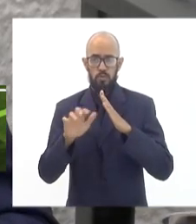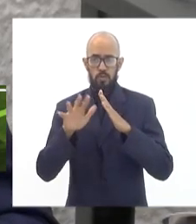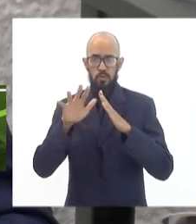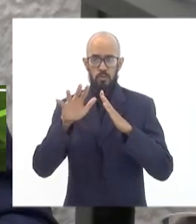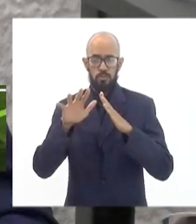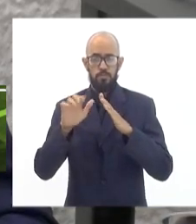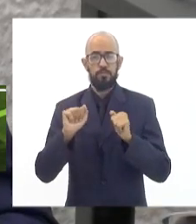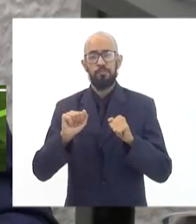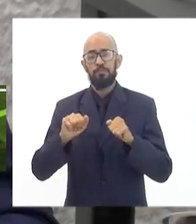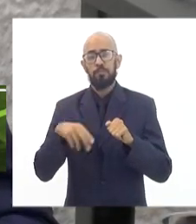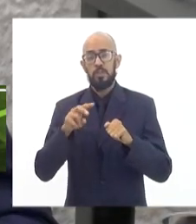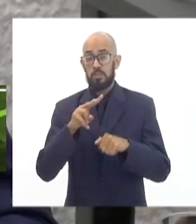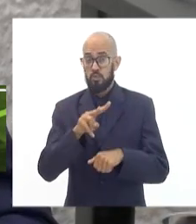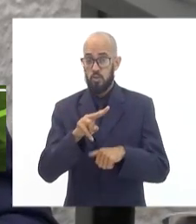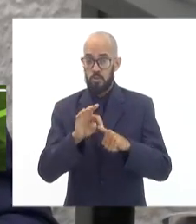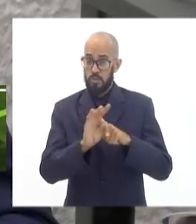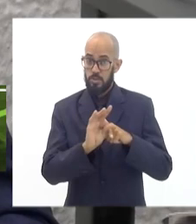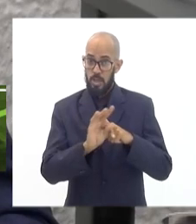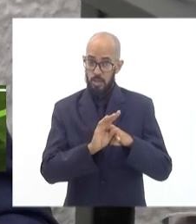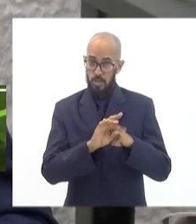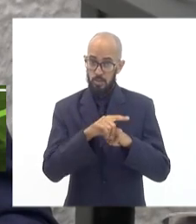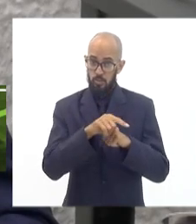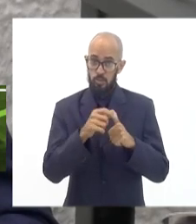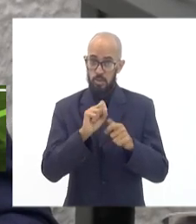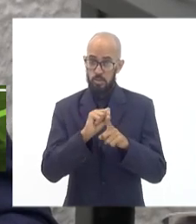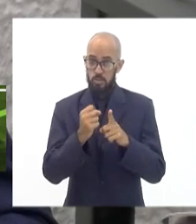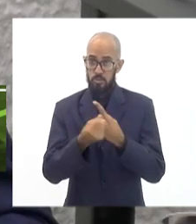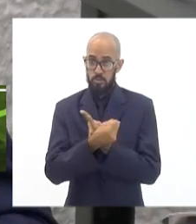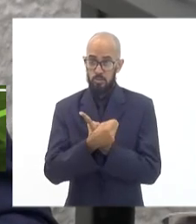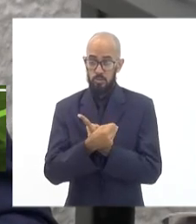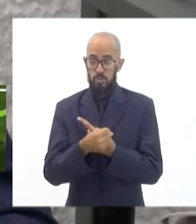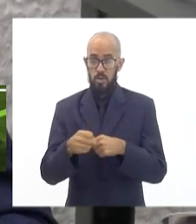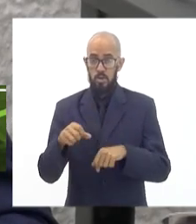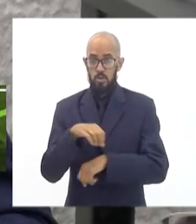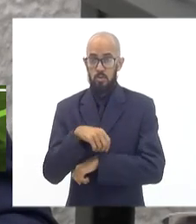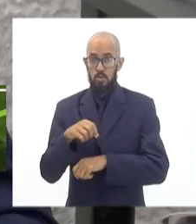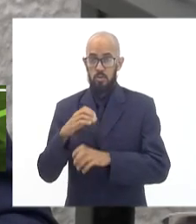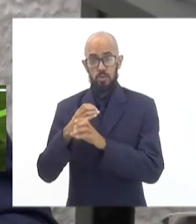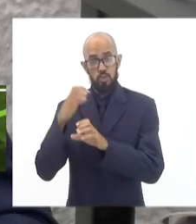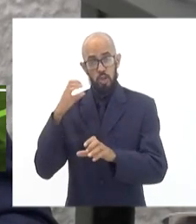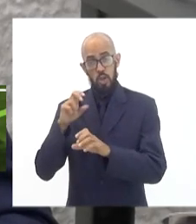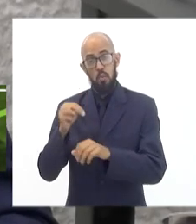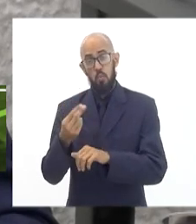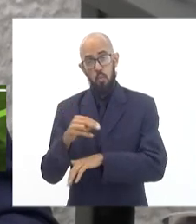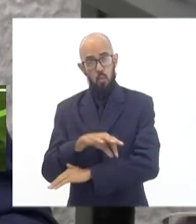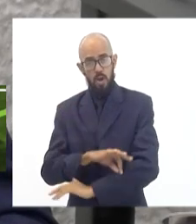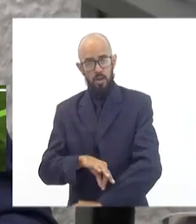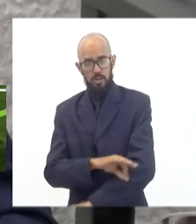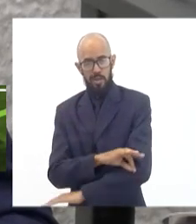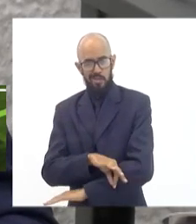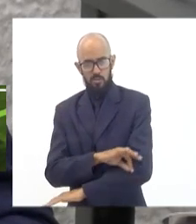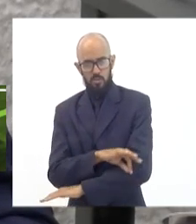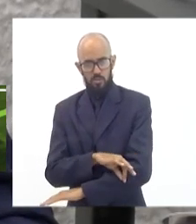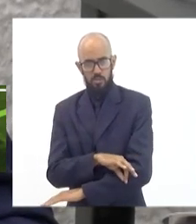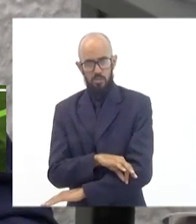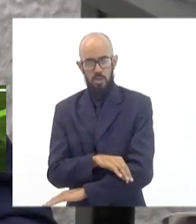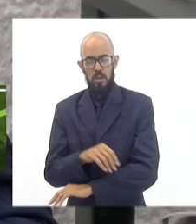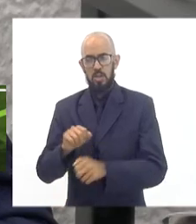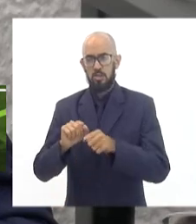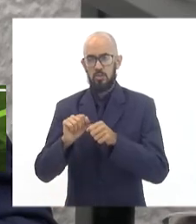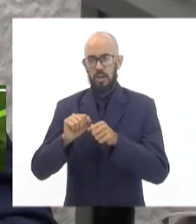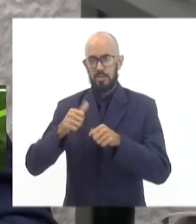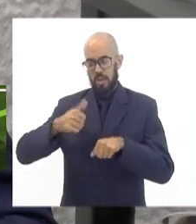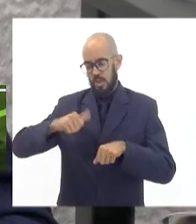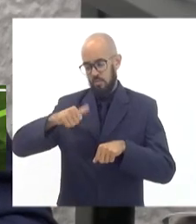e esses dois técnicos o assistente social e o engenheiro ou arquiteto eles fazem